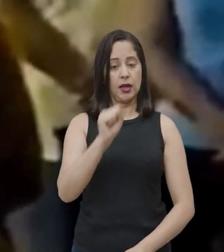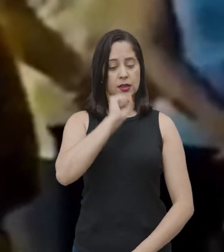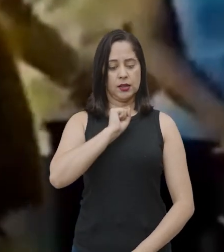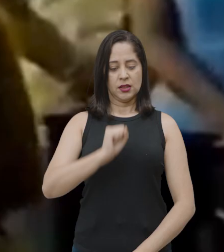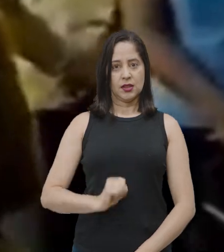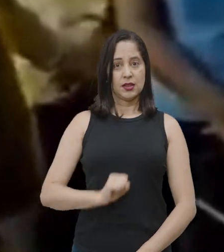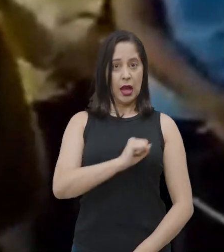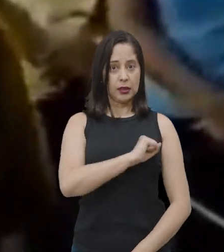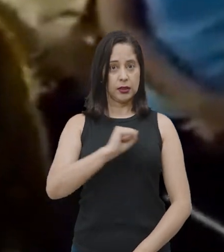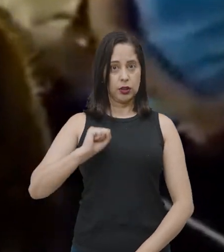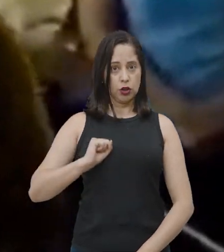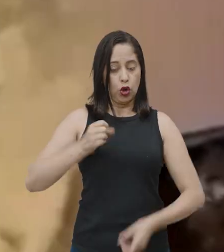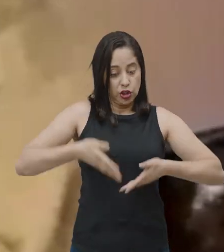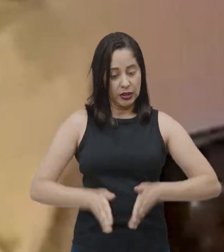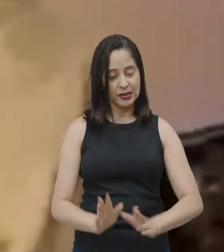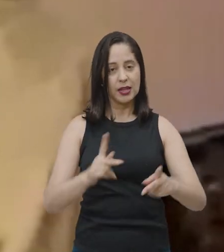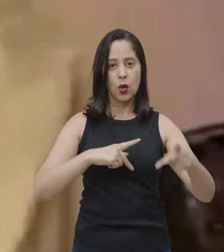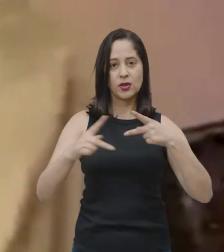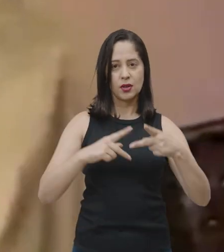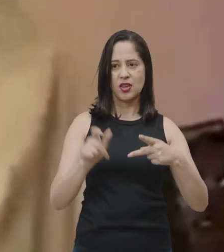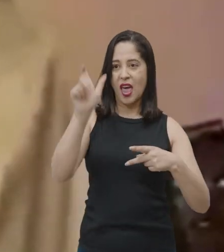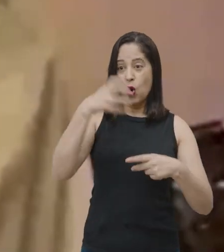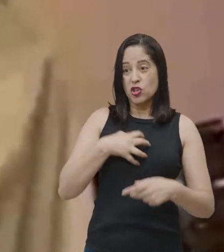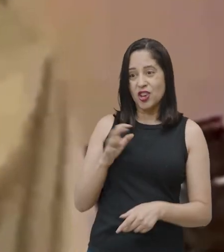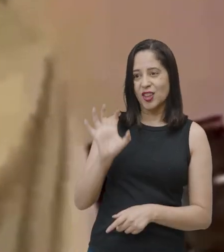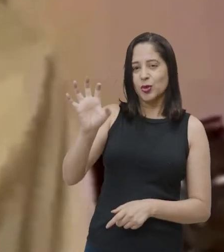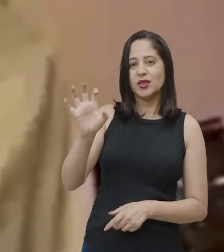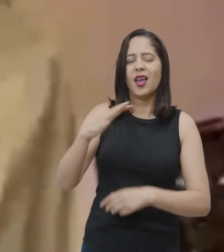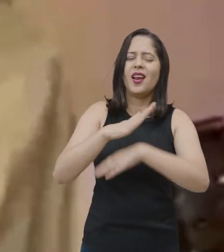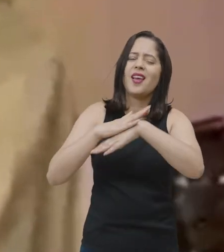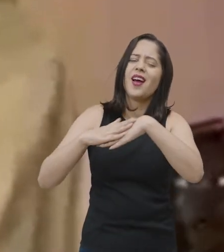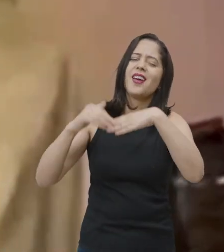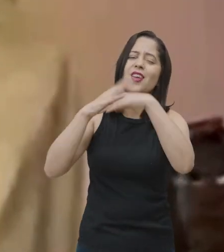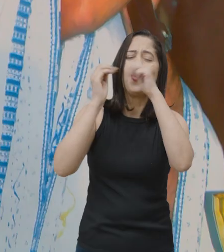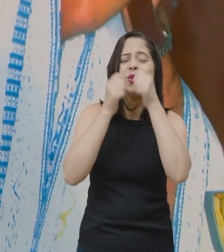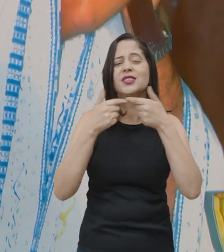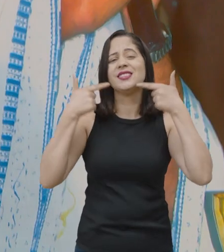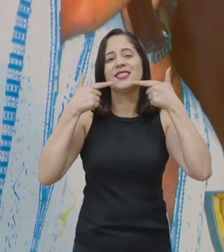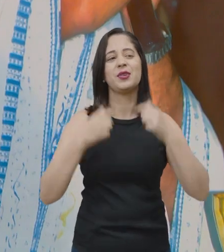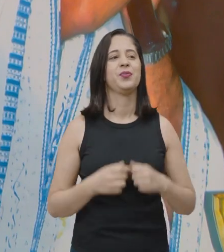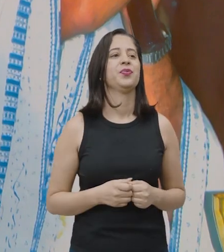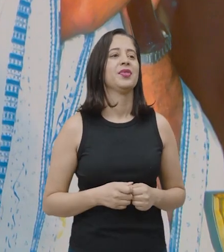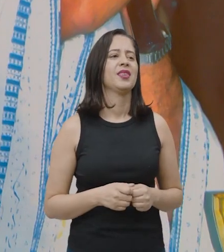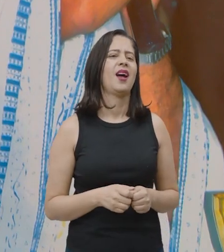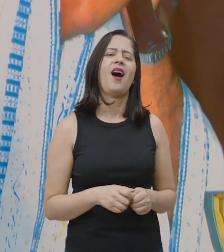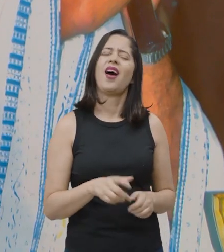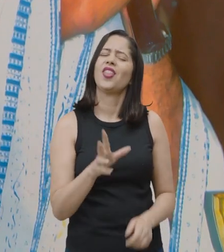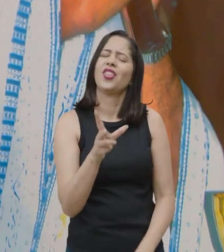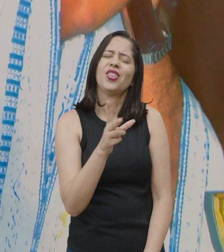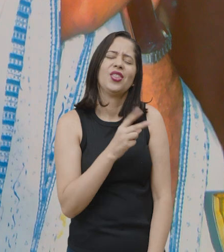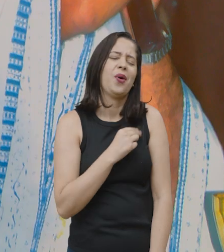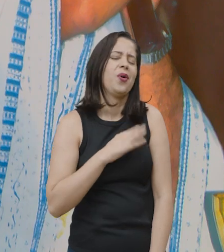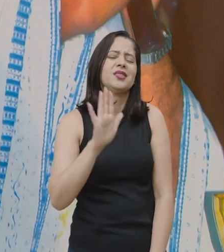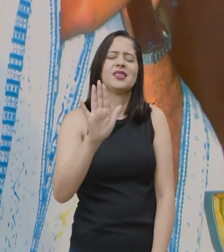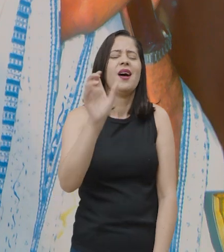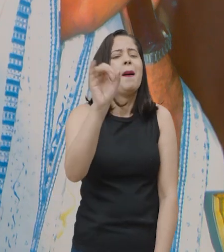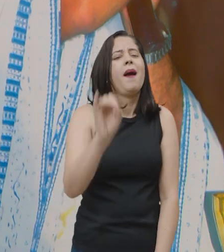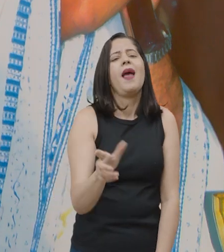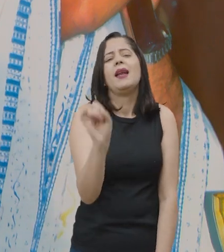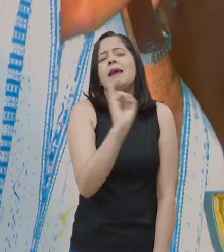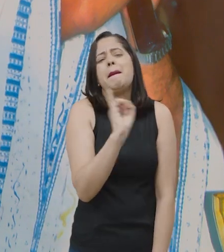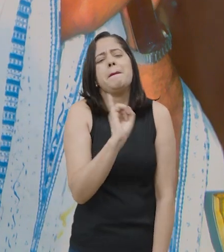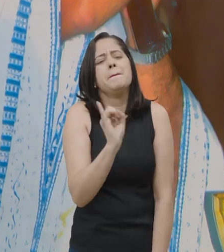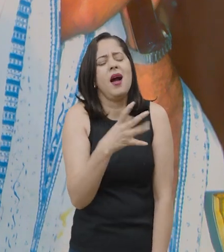sacerdote joseense conhecido pelo jeito carinhoso e alegre com os fiéis. Ele era a mesma coisa, como irmão,